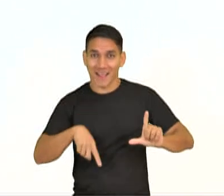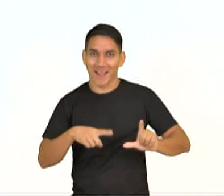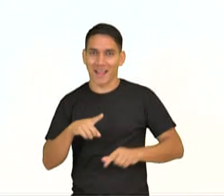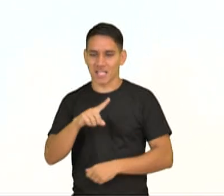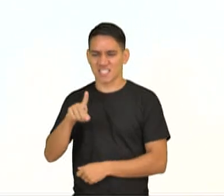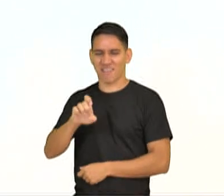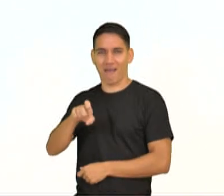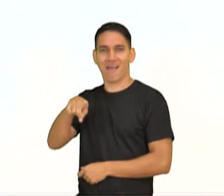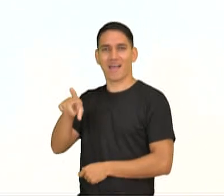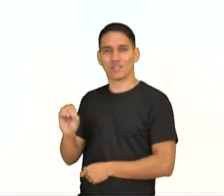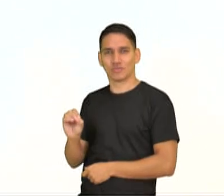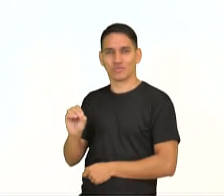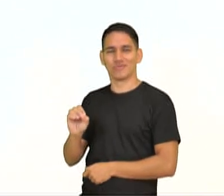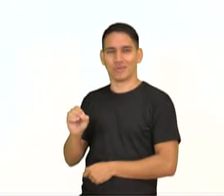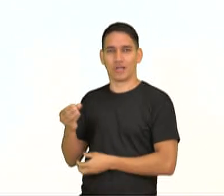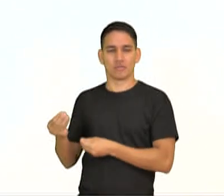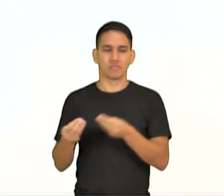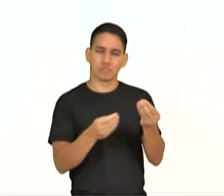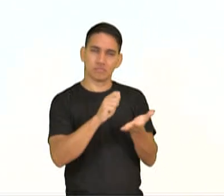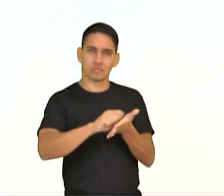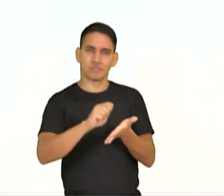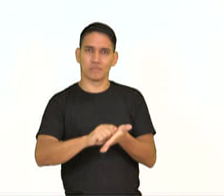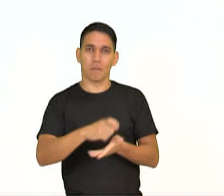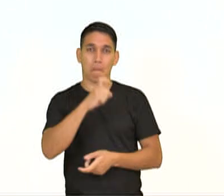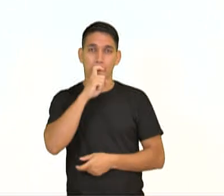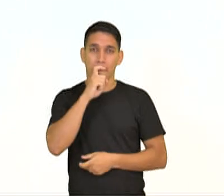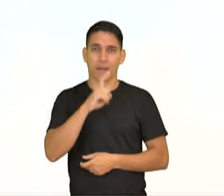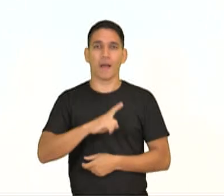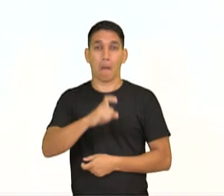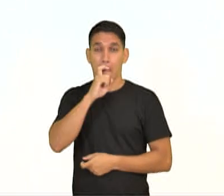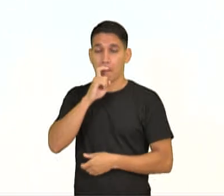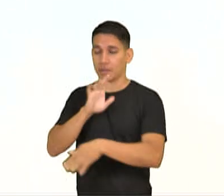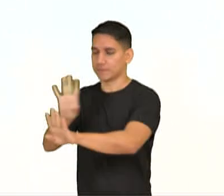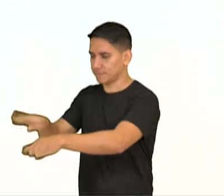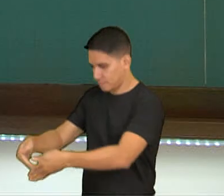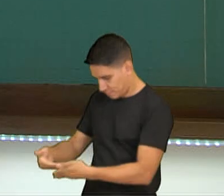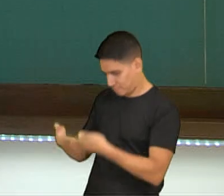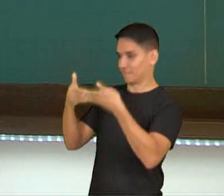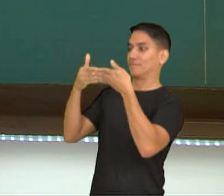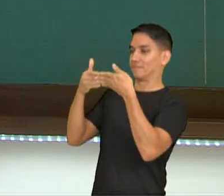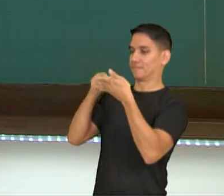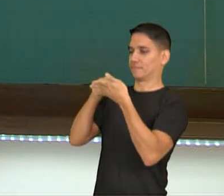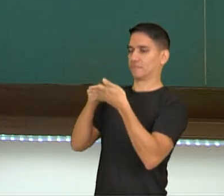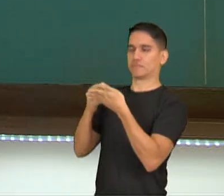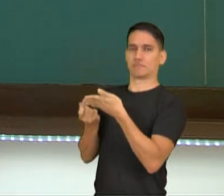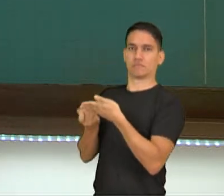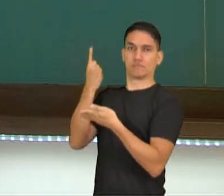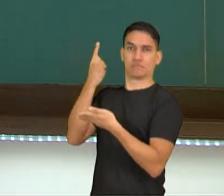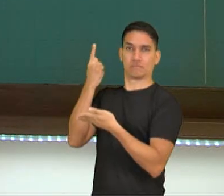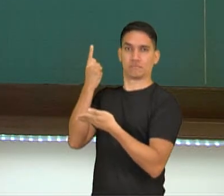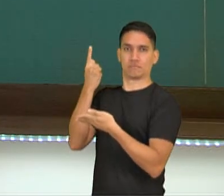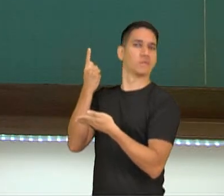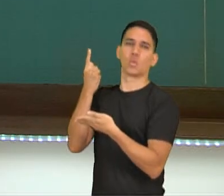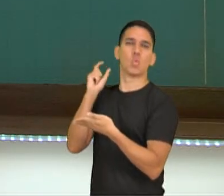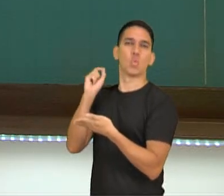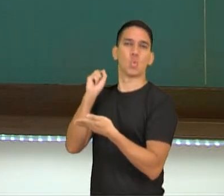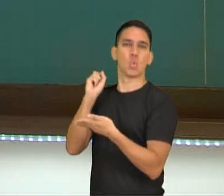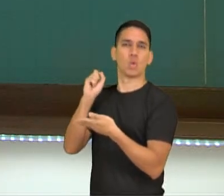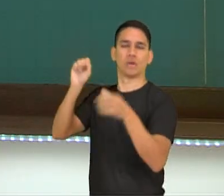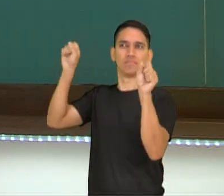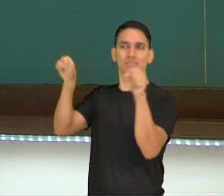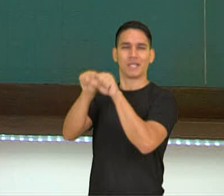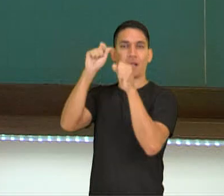Zezo entregando o bilhete para o pai pega e vai fazer a leitura do bilhete e tem ali uma surpresa, há uma ruptura